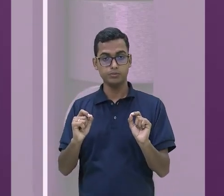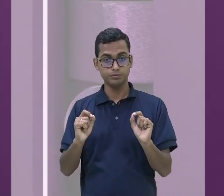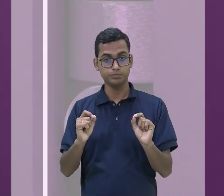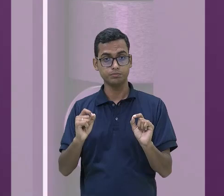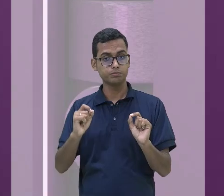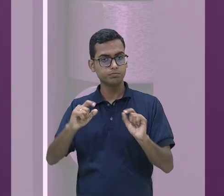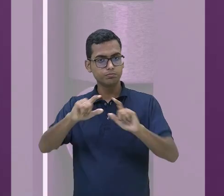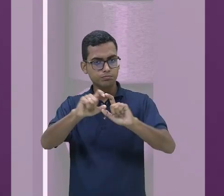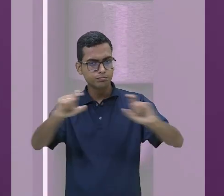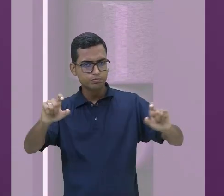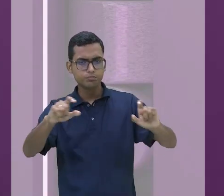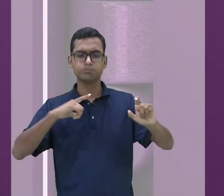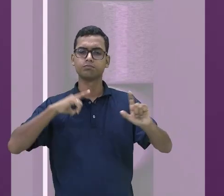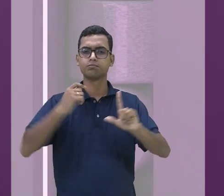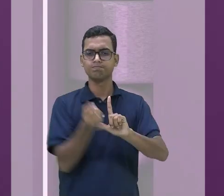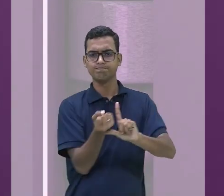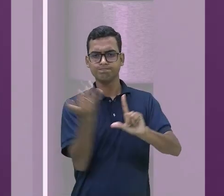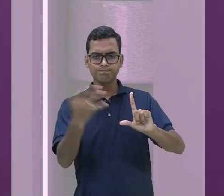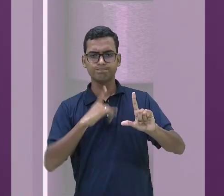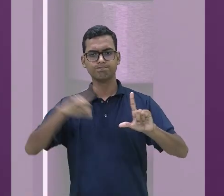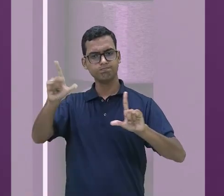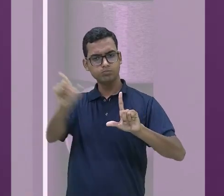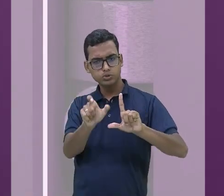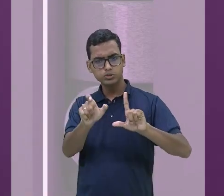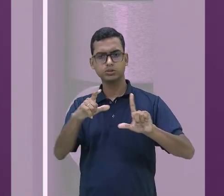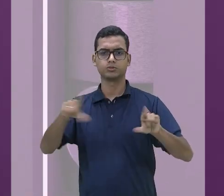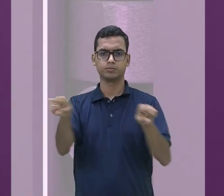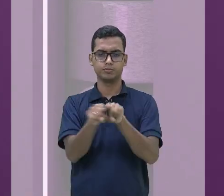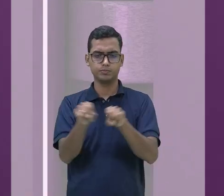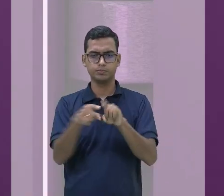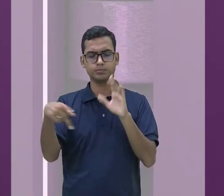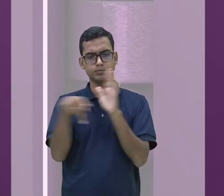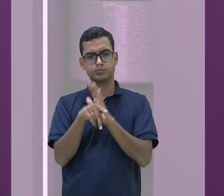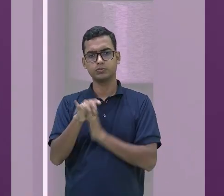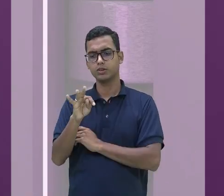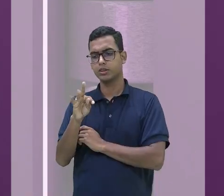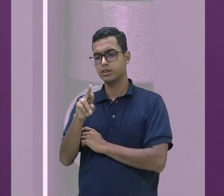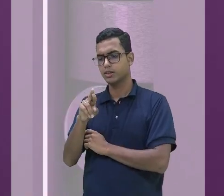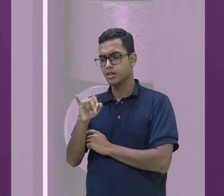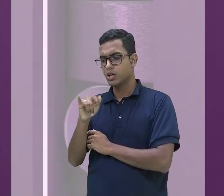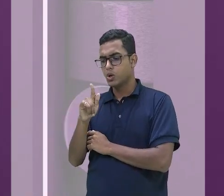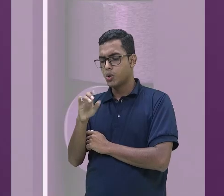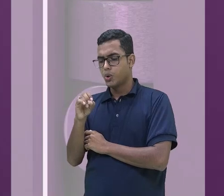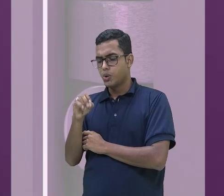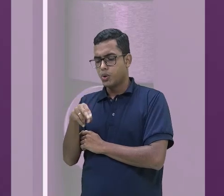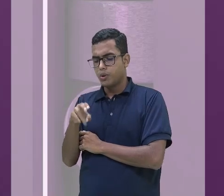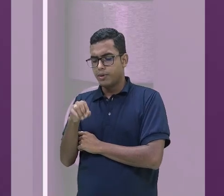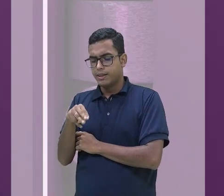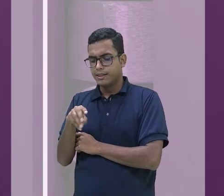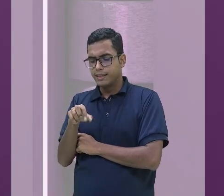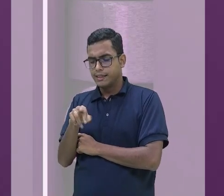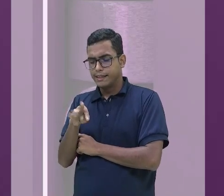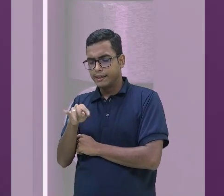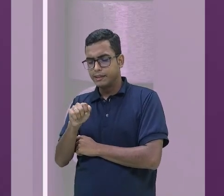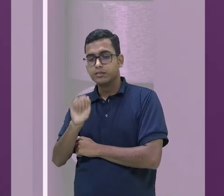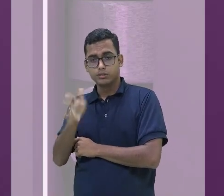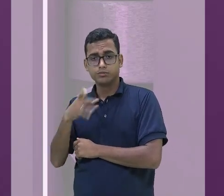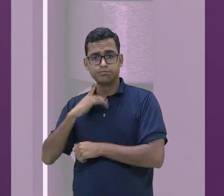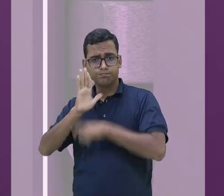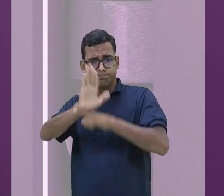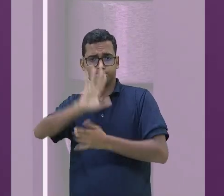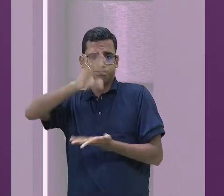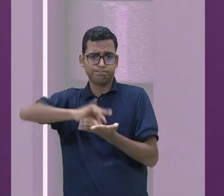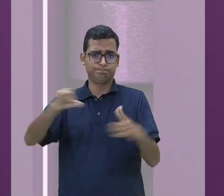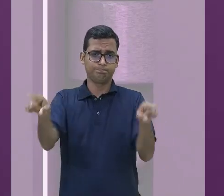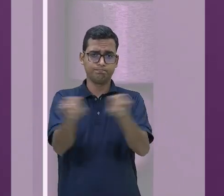com números, com mais casas decimais. A trigonometria ela já ajudou bastante, mas aí os logaritmos vieram